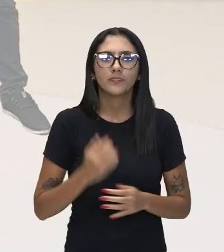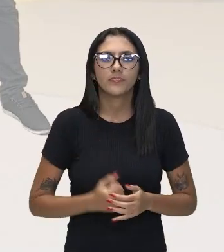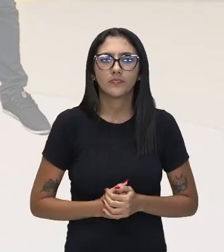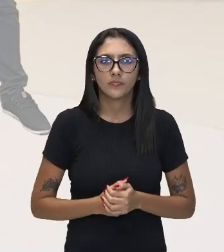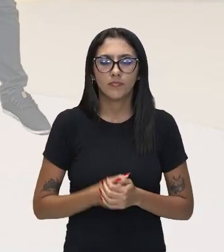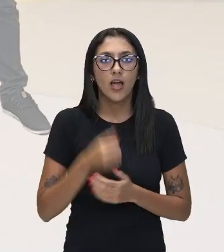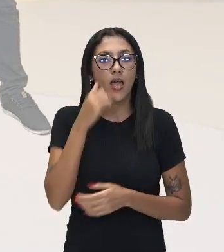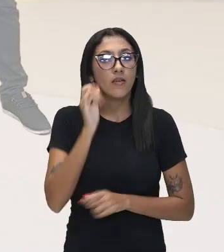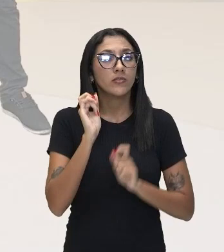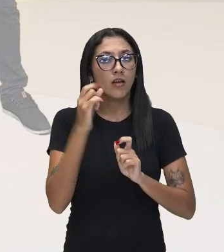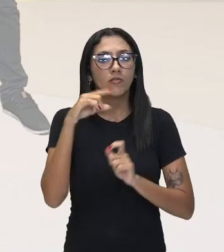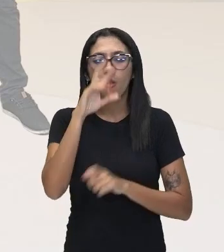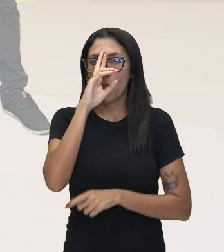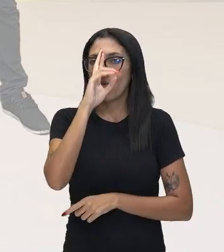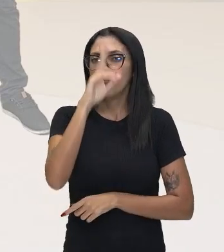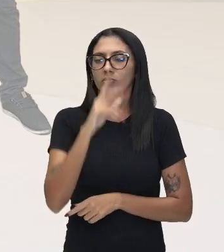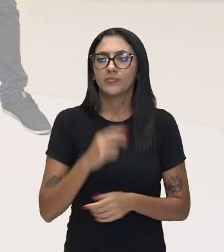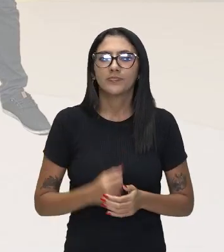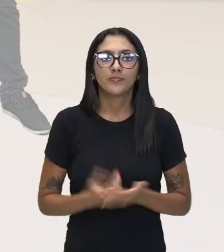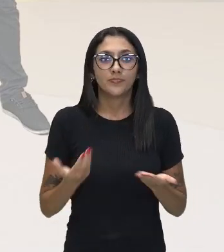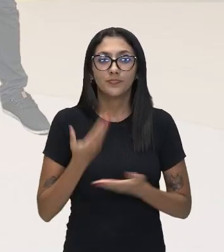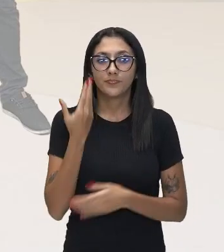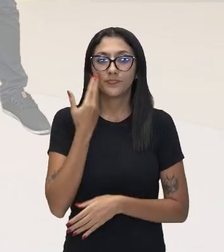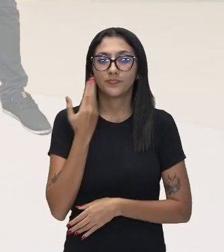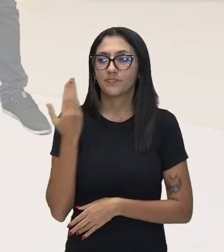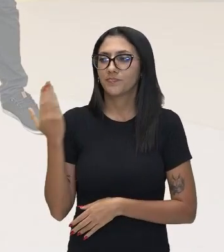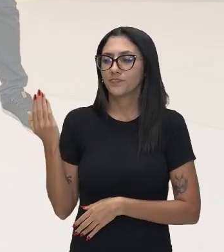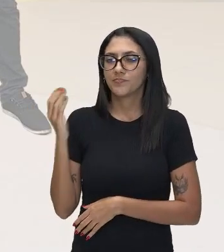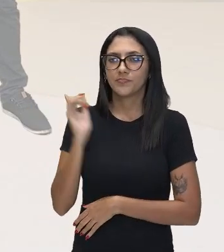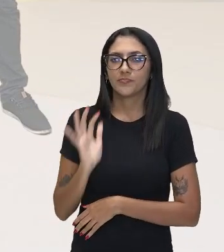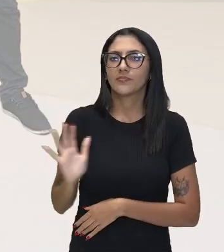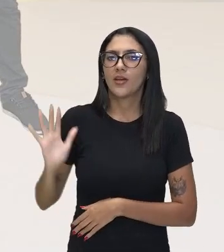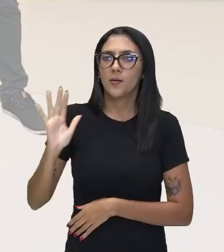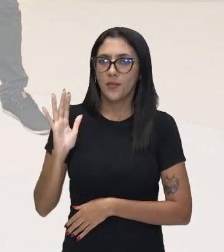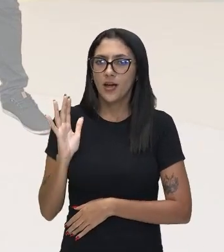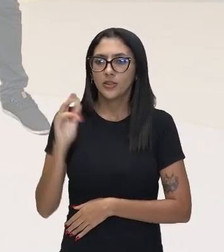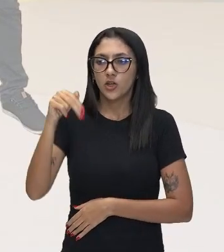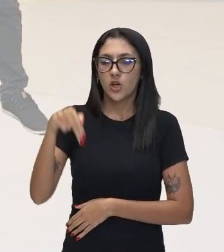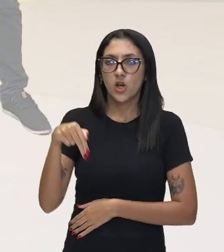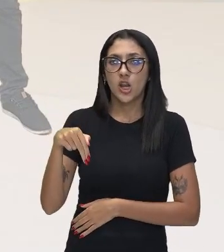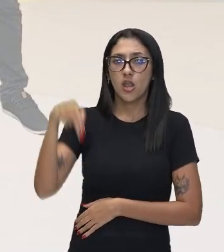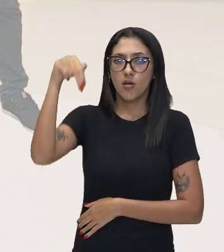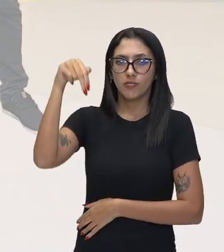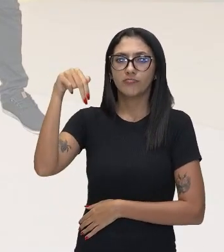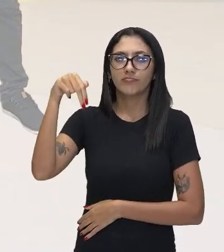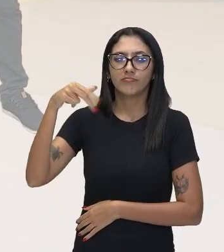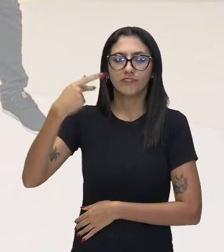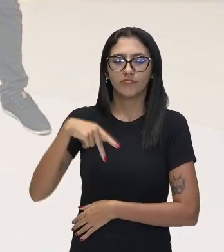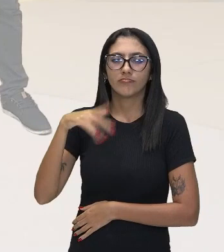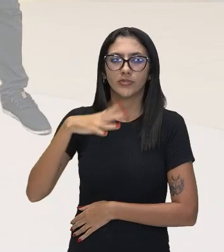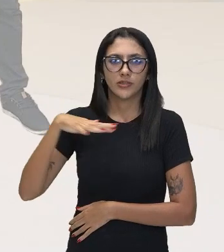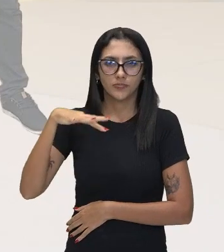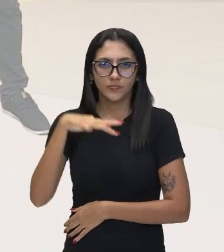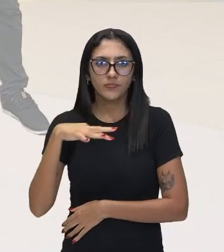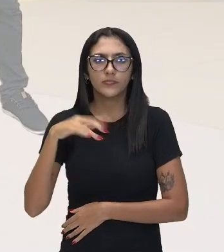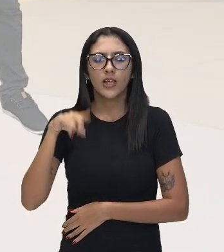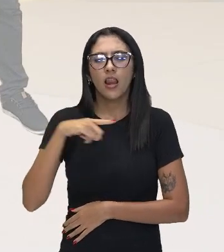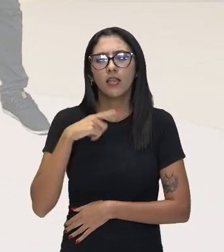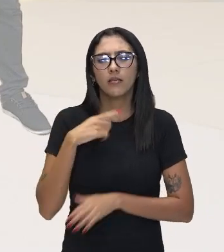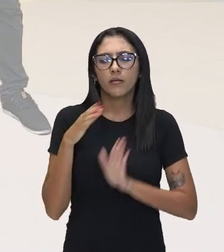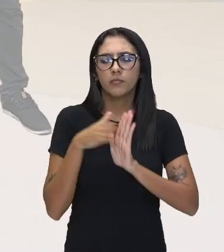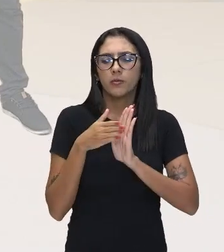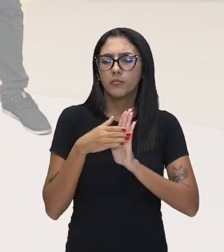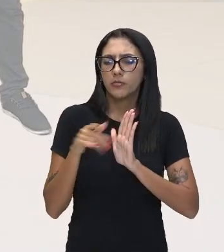esses conceitos. Eu tenho aqui para vocês, olha, a região norte traçada aqui, que é uma região proposta ali pelo IBGE, uma das